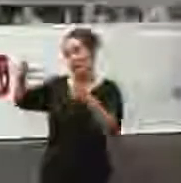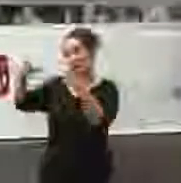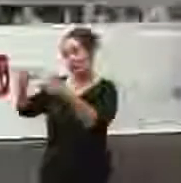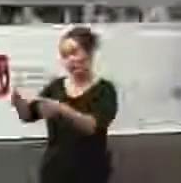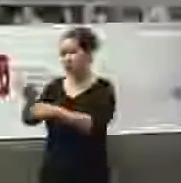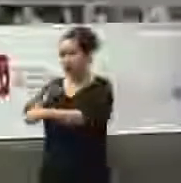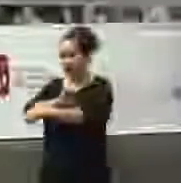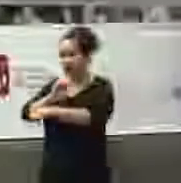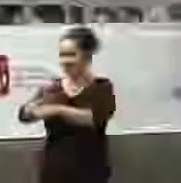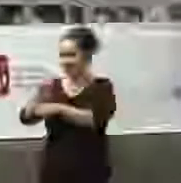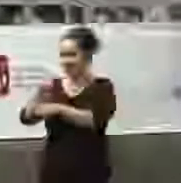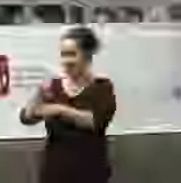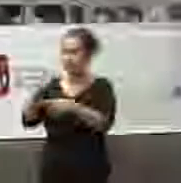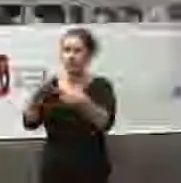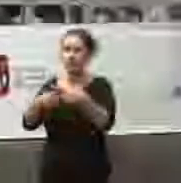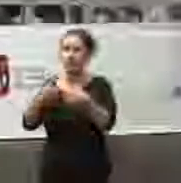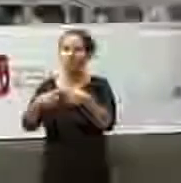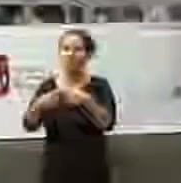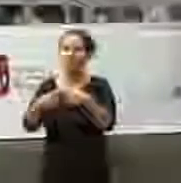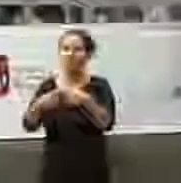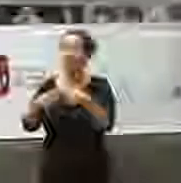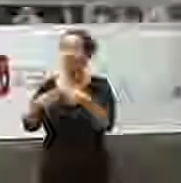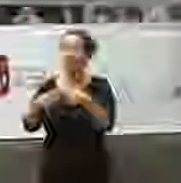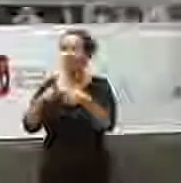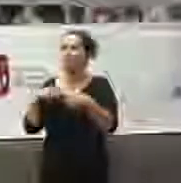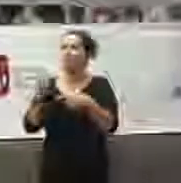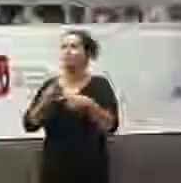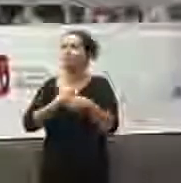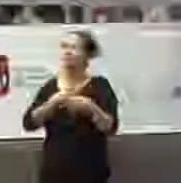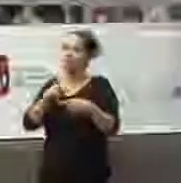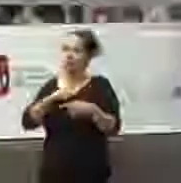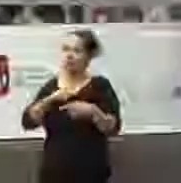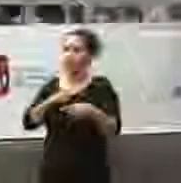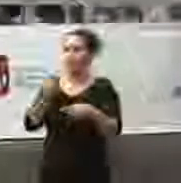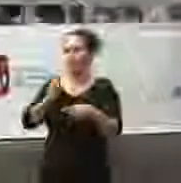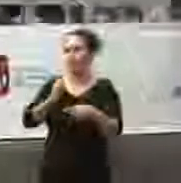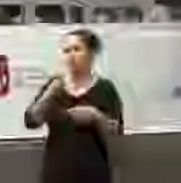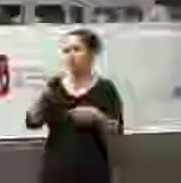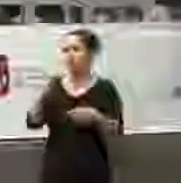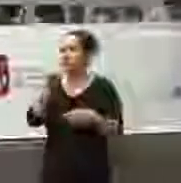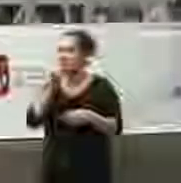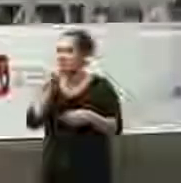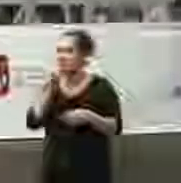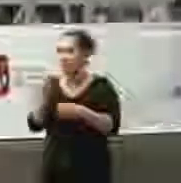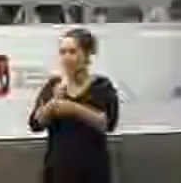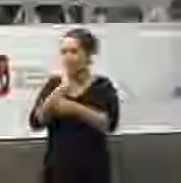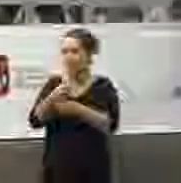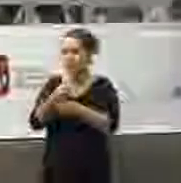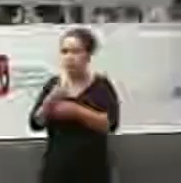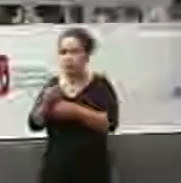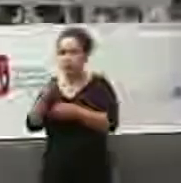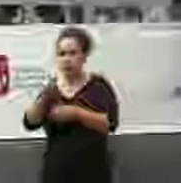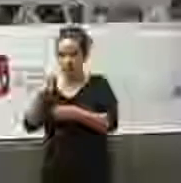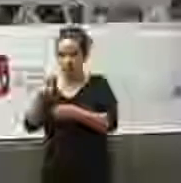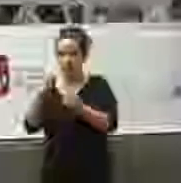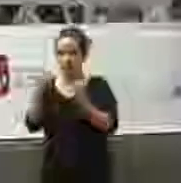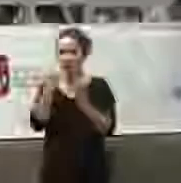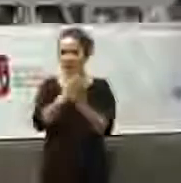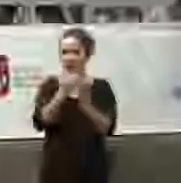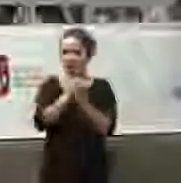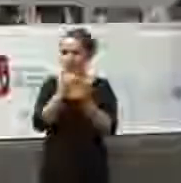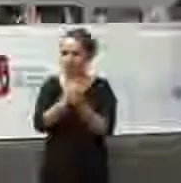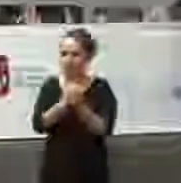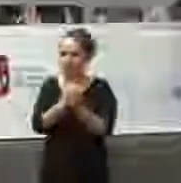de outros estados porque é nós eu tenho números aqui por exemplo de 2018 em relação ao número de ações que foram movidas